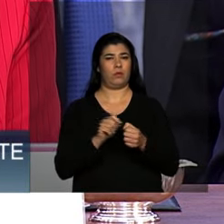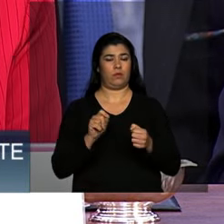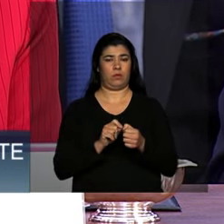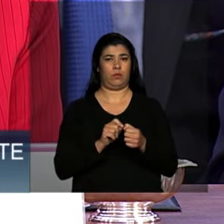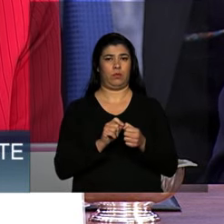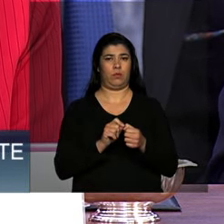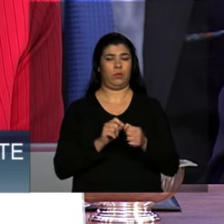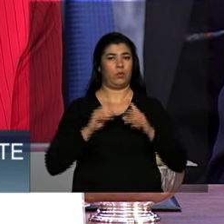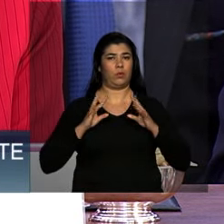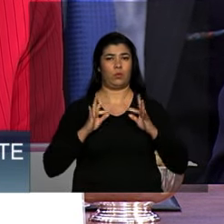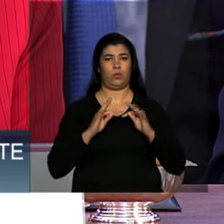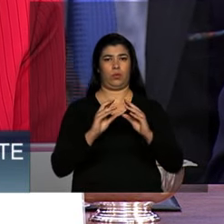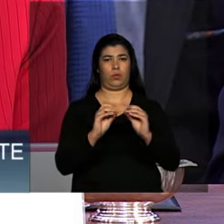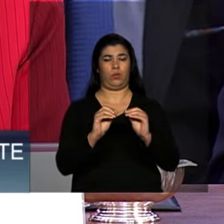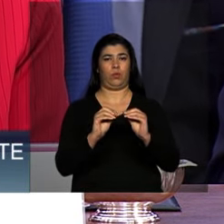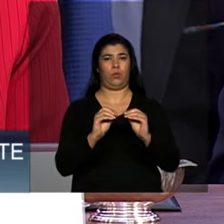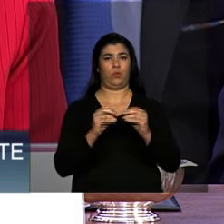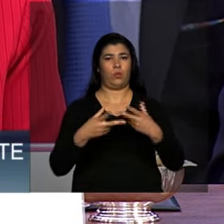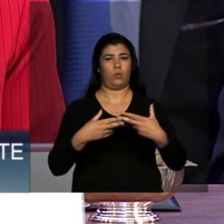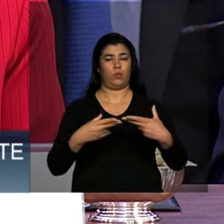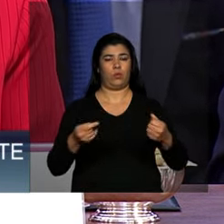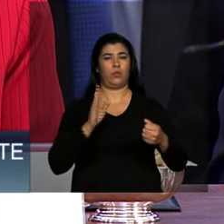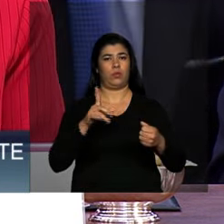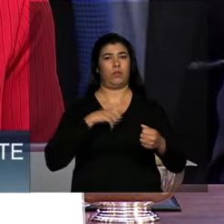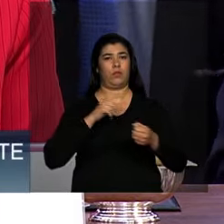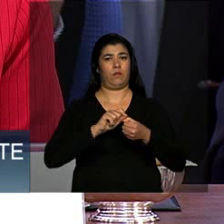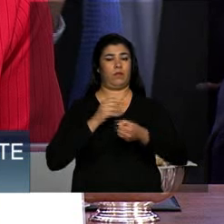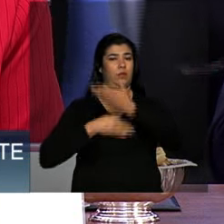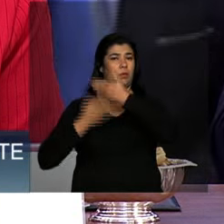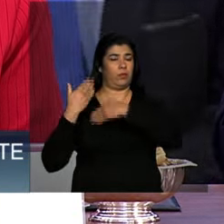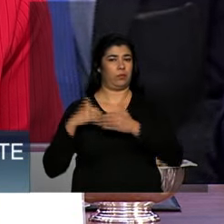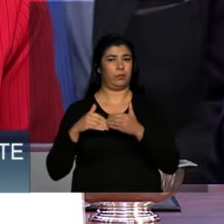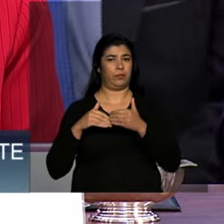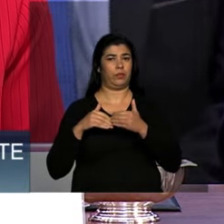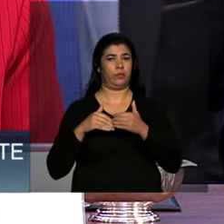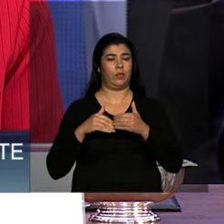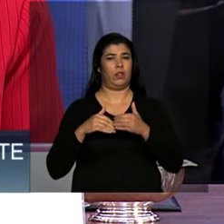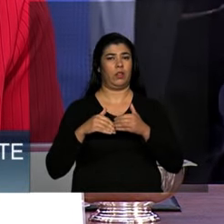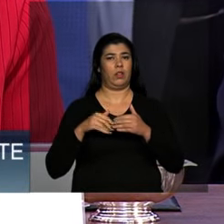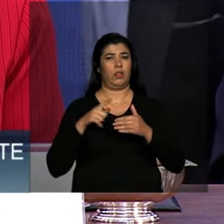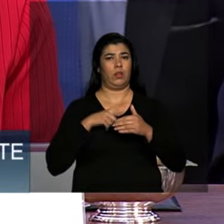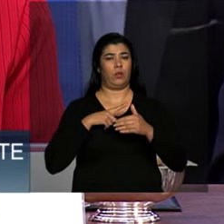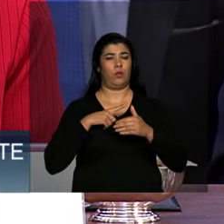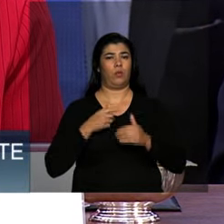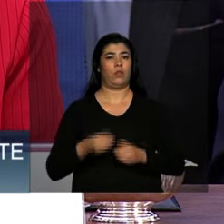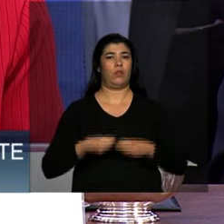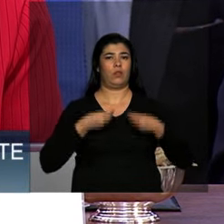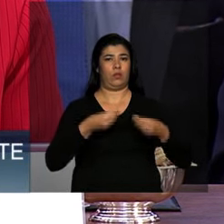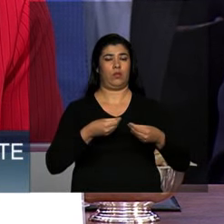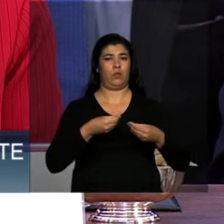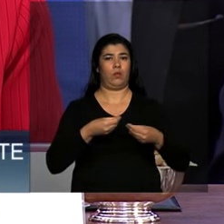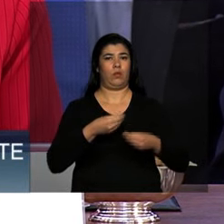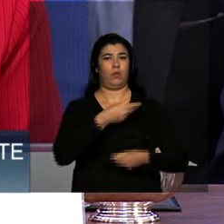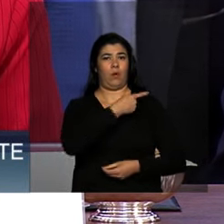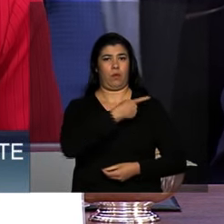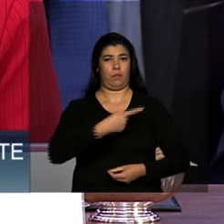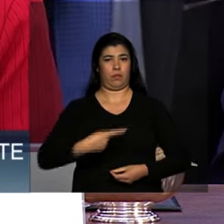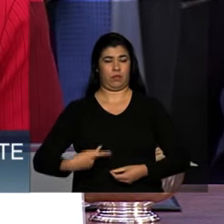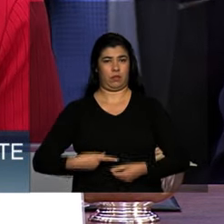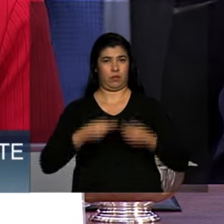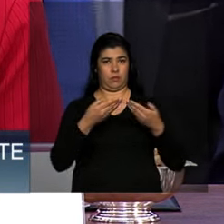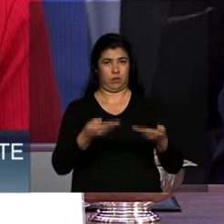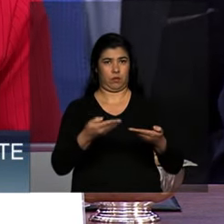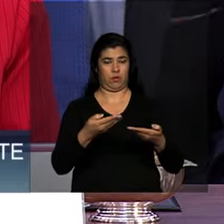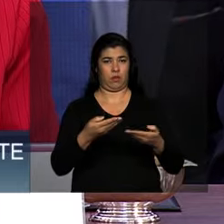realizássemos tudo aquilo que realizamos. Ao transmitir a presidência pro tempore, desejo ao